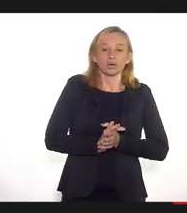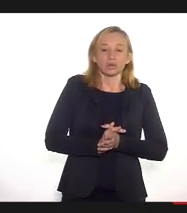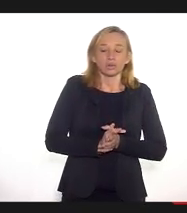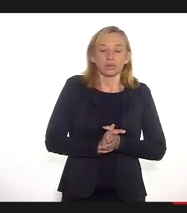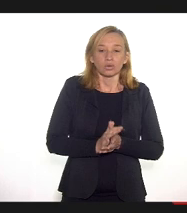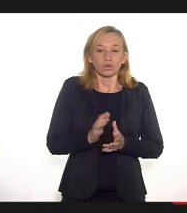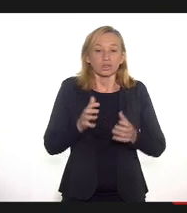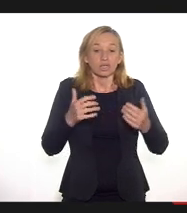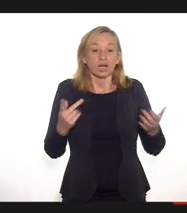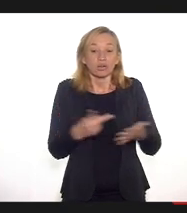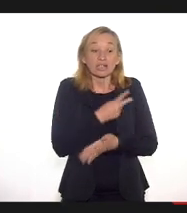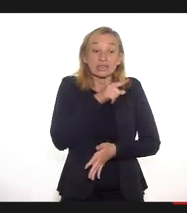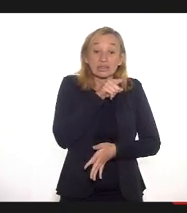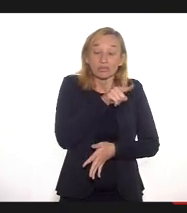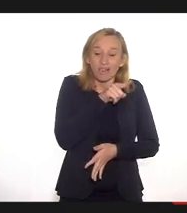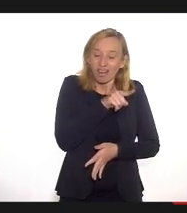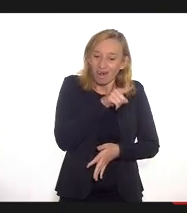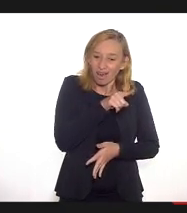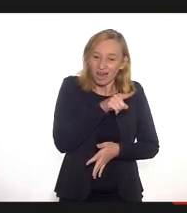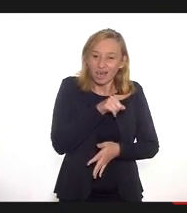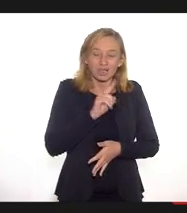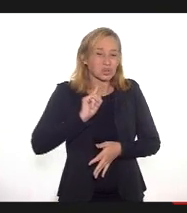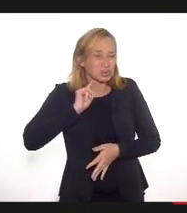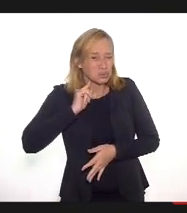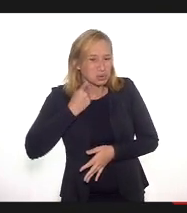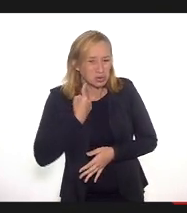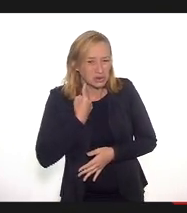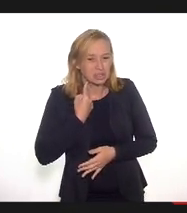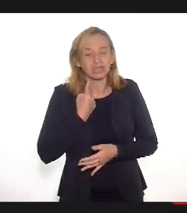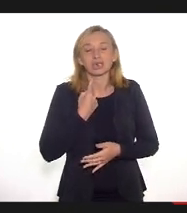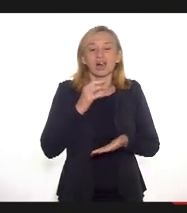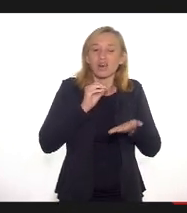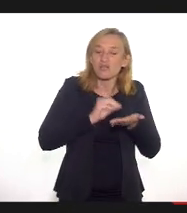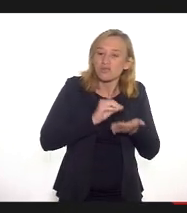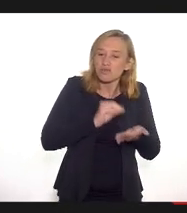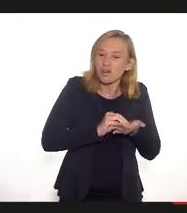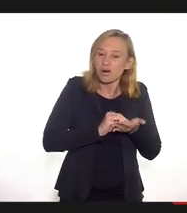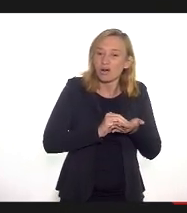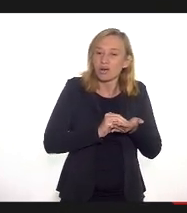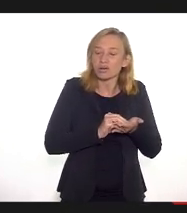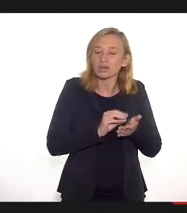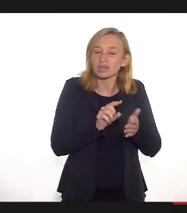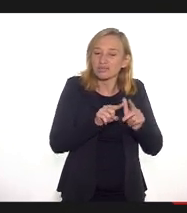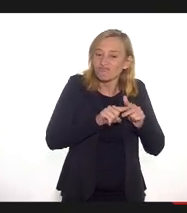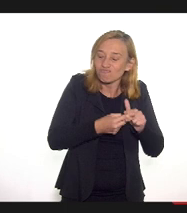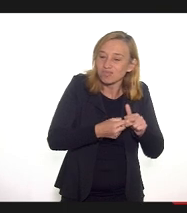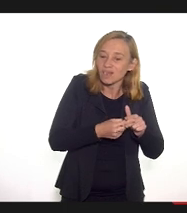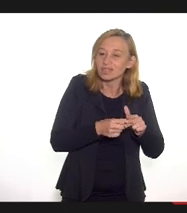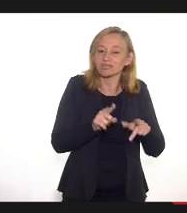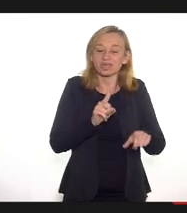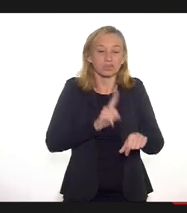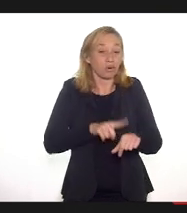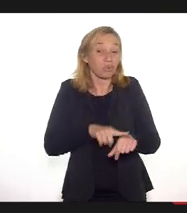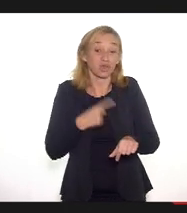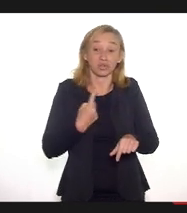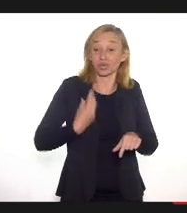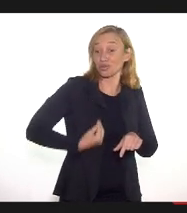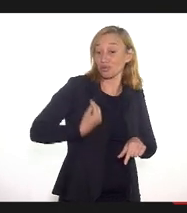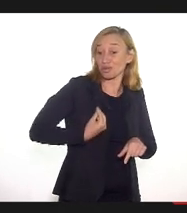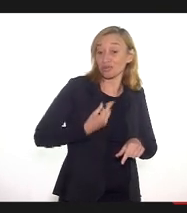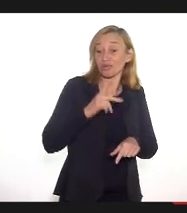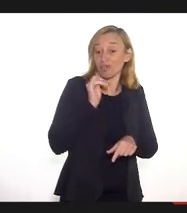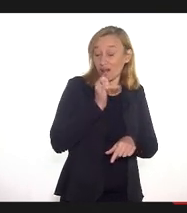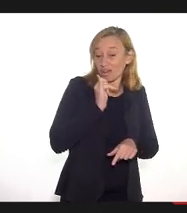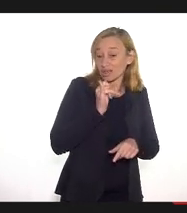está acontecendo no ISERJ, da sujeira, da falta de conservação, especialmente por esse momento que está vivendo, que é relatado até